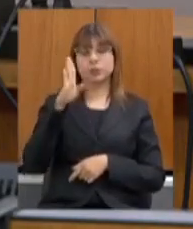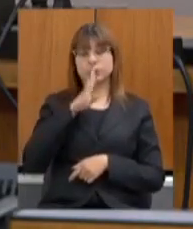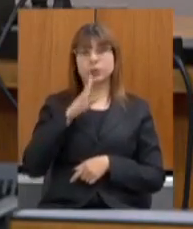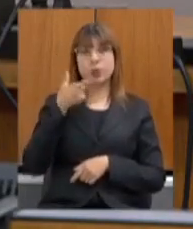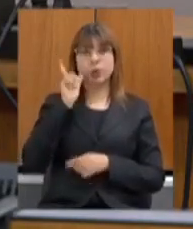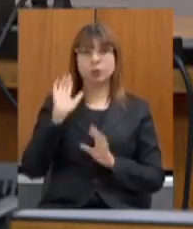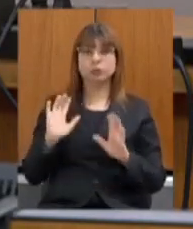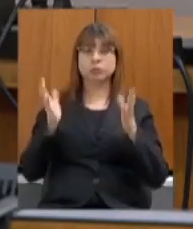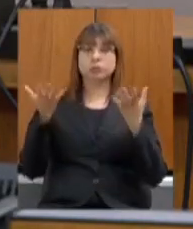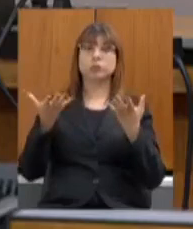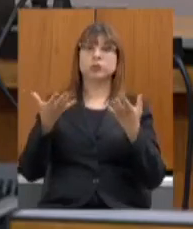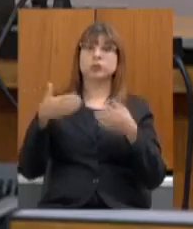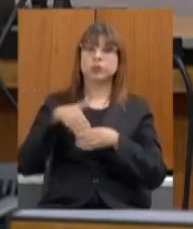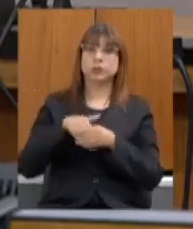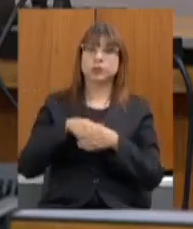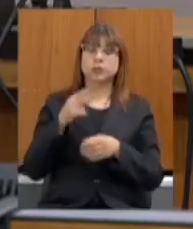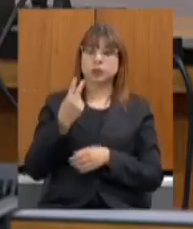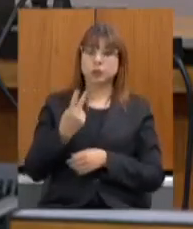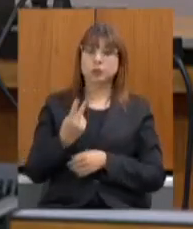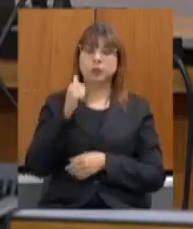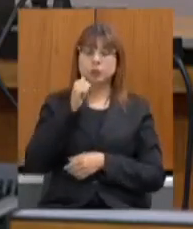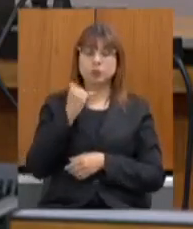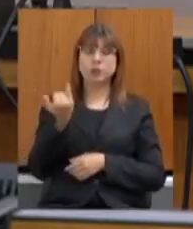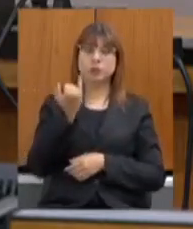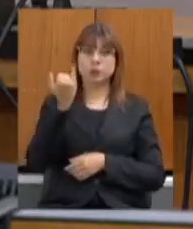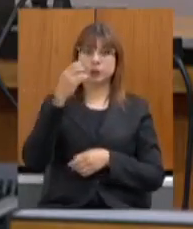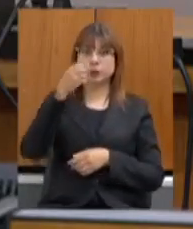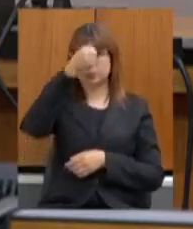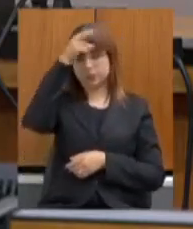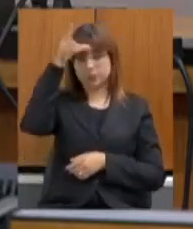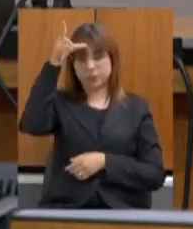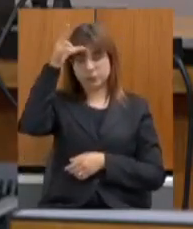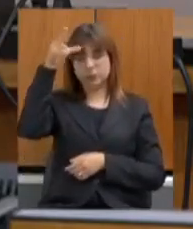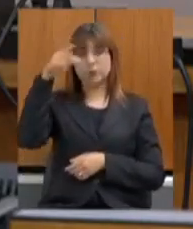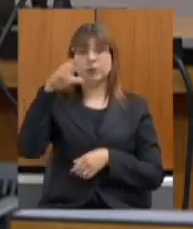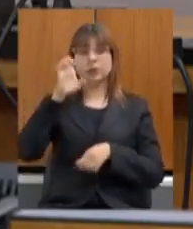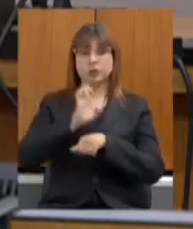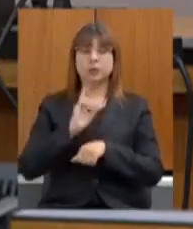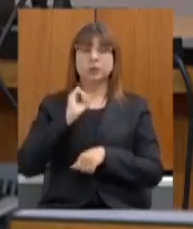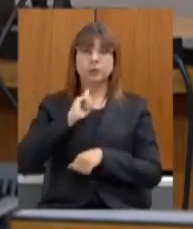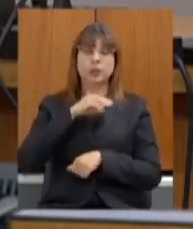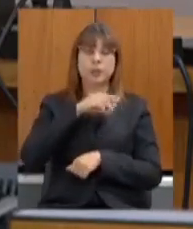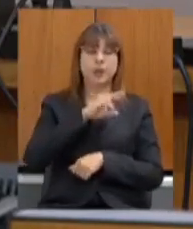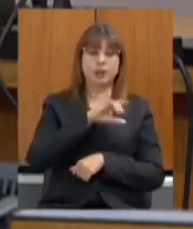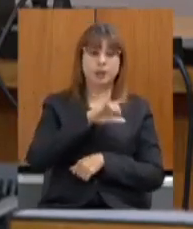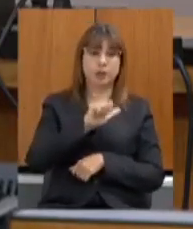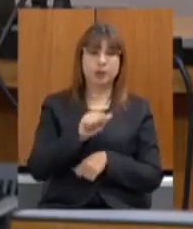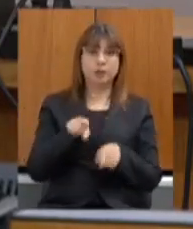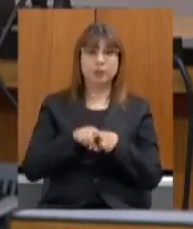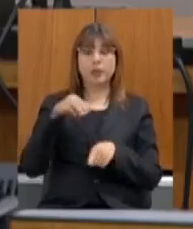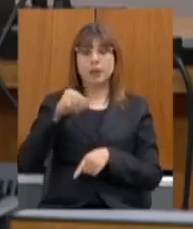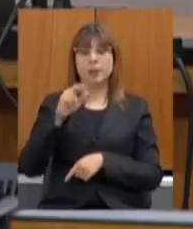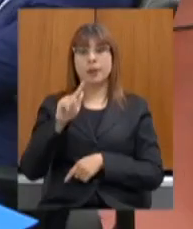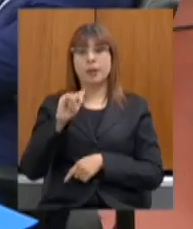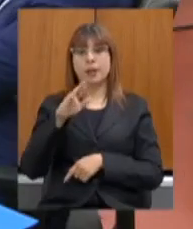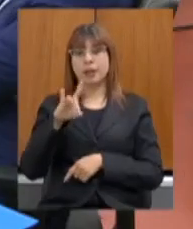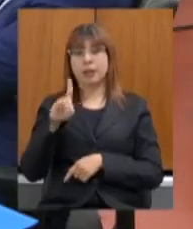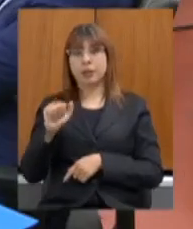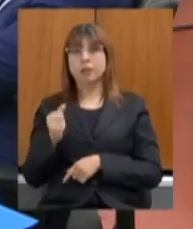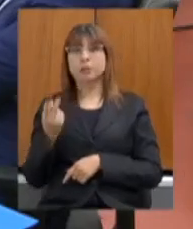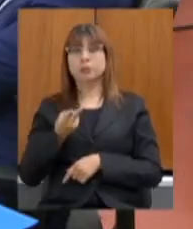celebramos a eleição de duas importantes mulheres a prefeituras aqui no nosso estado, Marília Campos e Margarida Salomão.